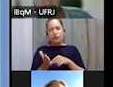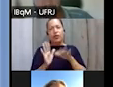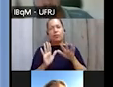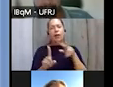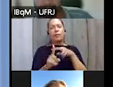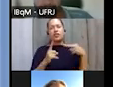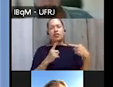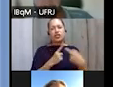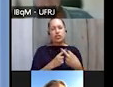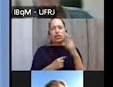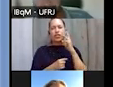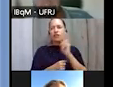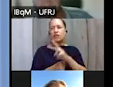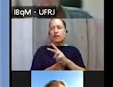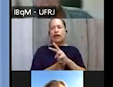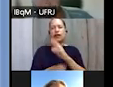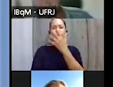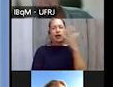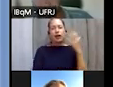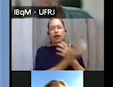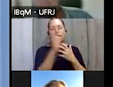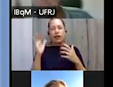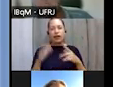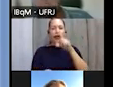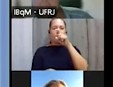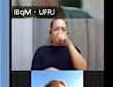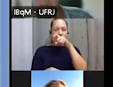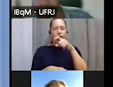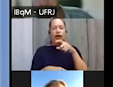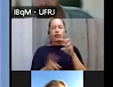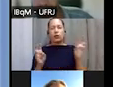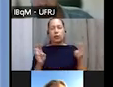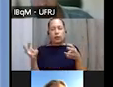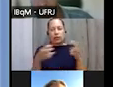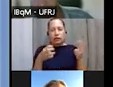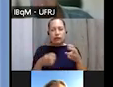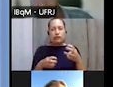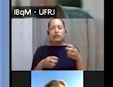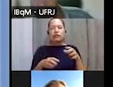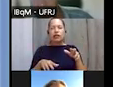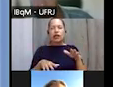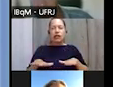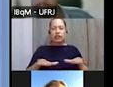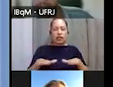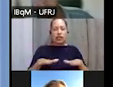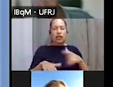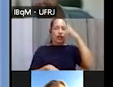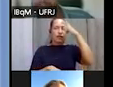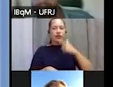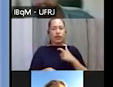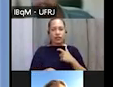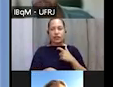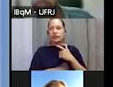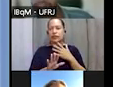matas selvagens cheias de belos pássaros, macacos, preguiças e jacarés faz um naturalista até